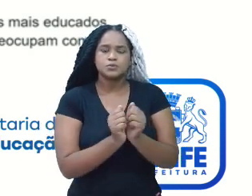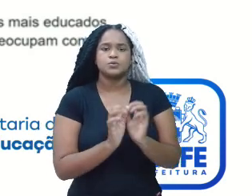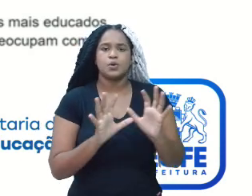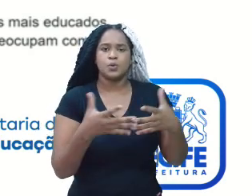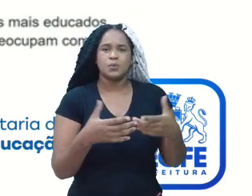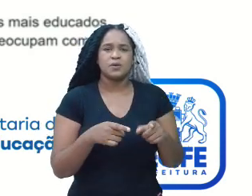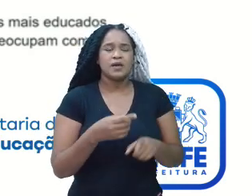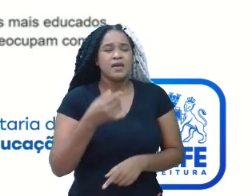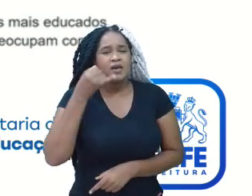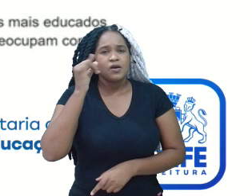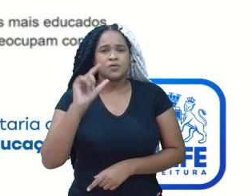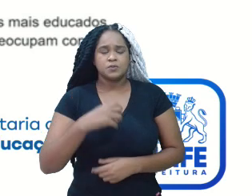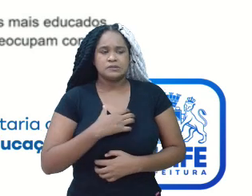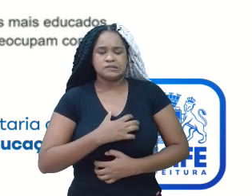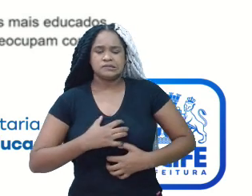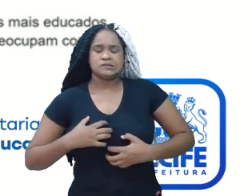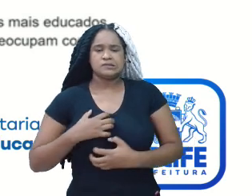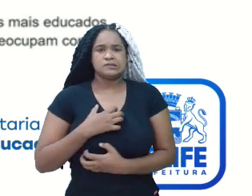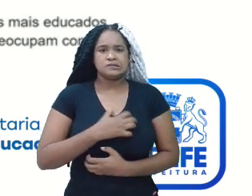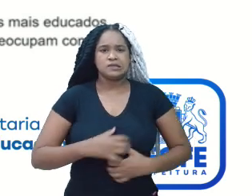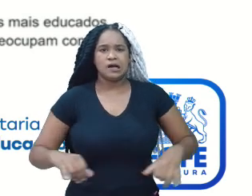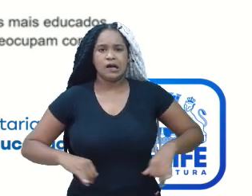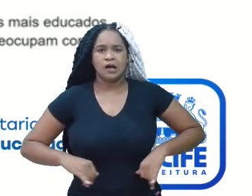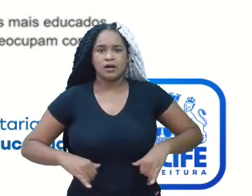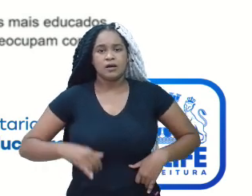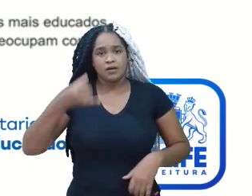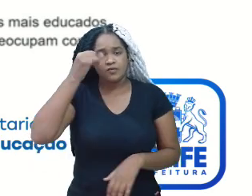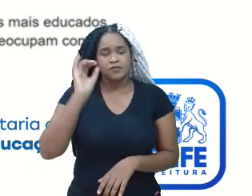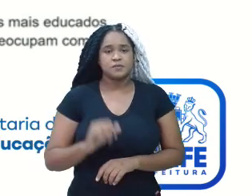sofrimento, constrangimento, e com